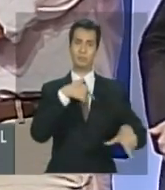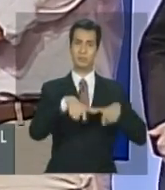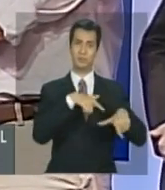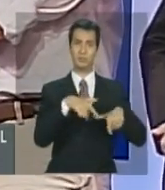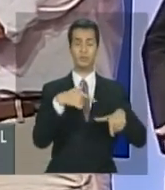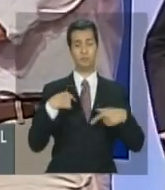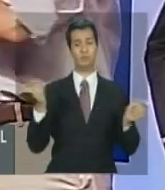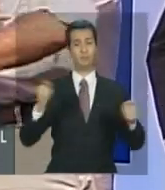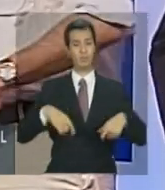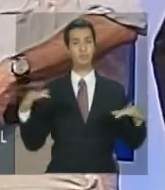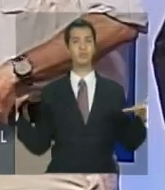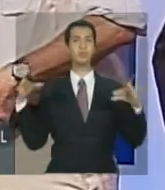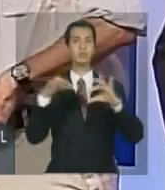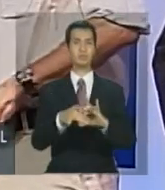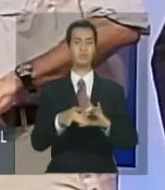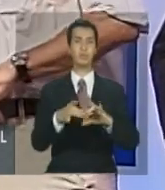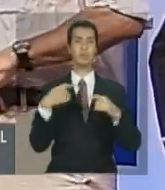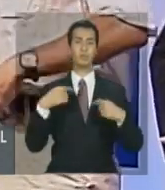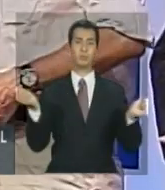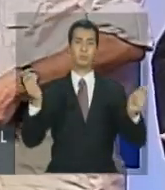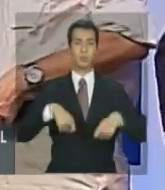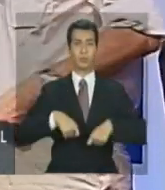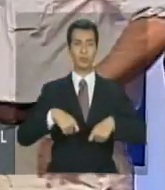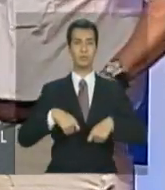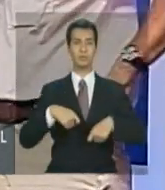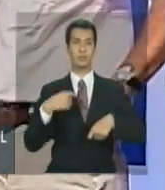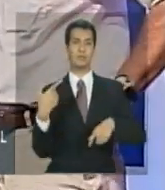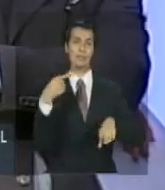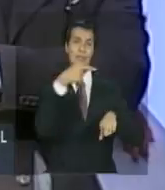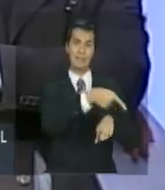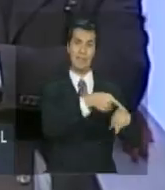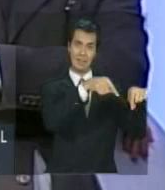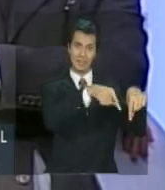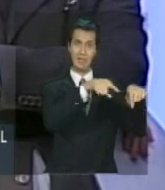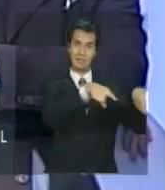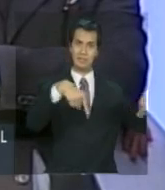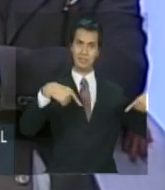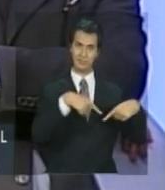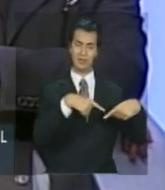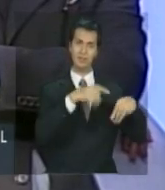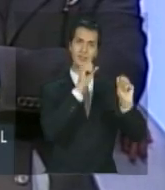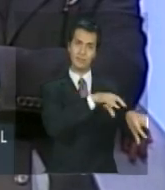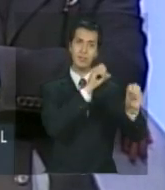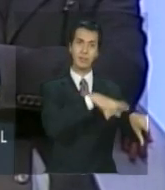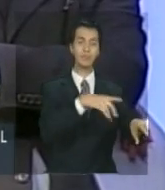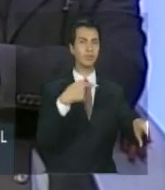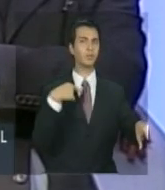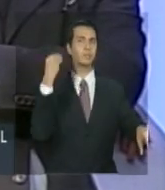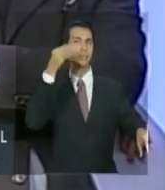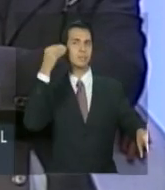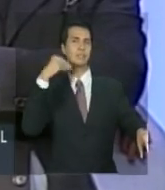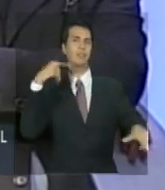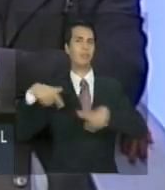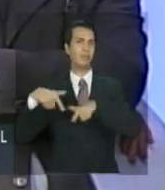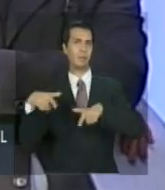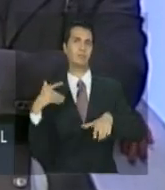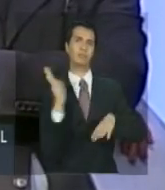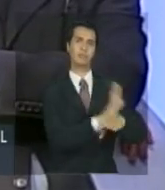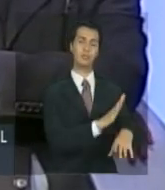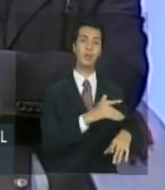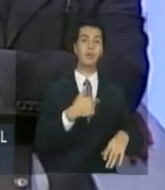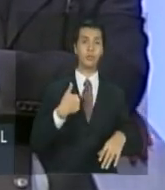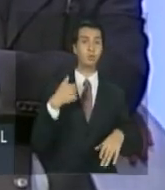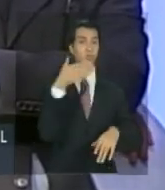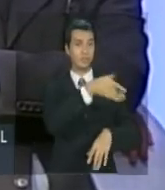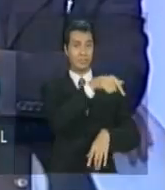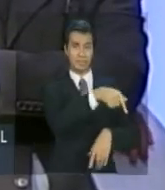consigo integrar as duas coisas. Eu consigo trazer para a sala de aula um pouquinho da realidade do mercado de trabalho. Eu já desenvolvi um projeto para a minha escola